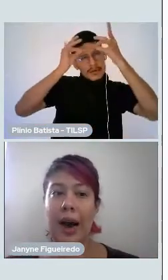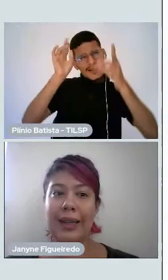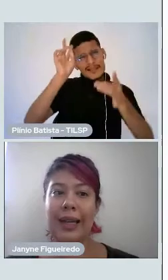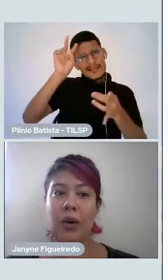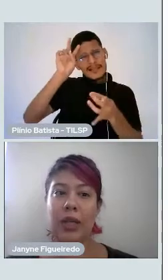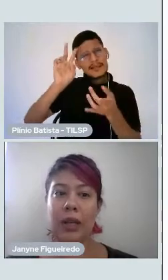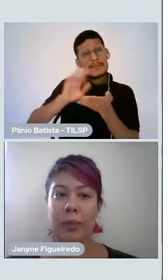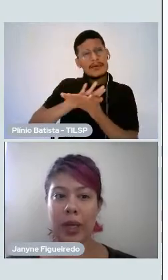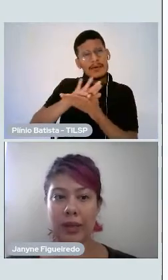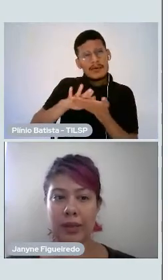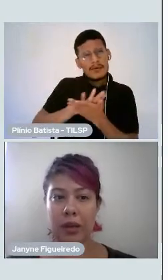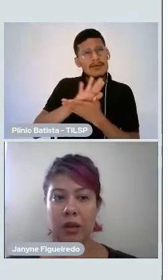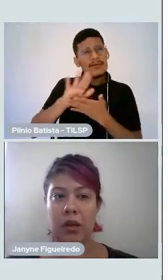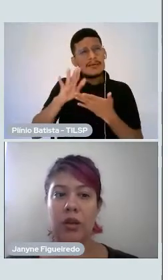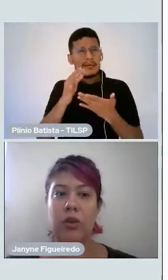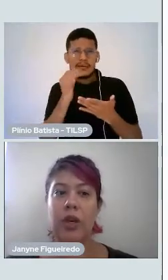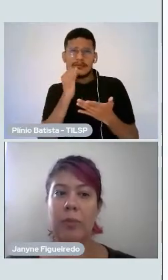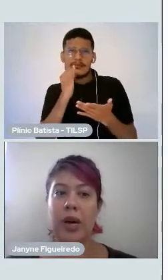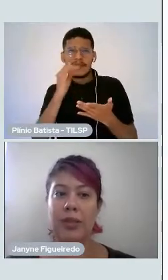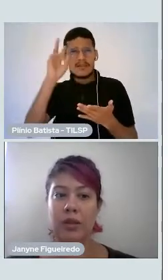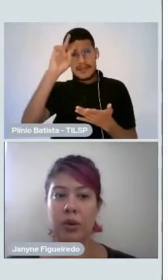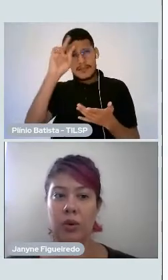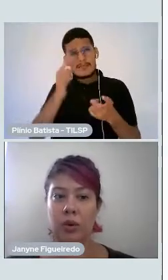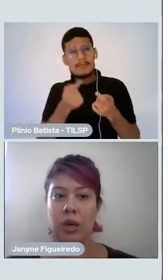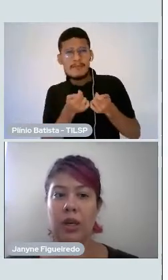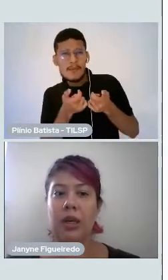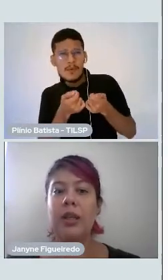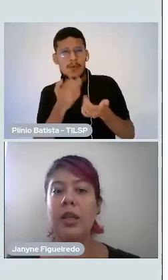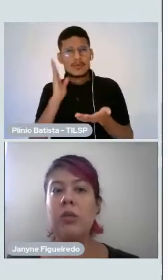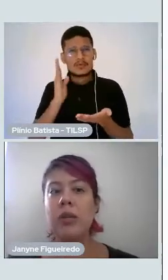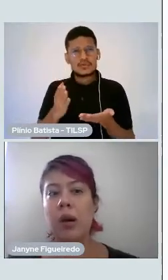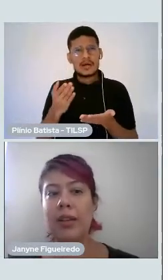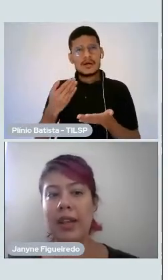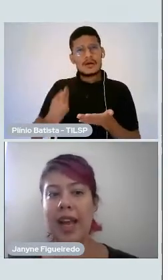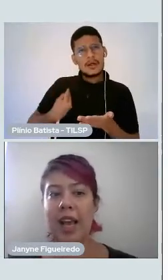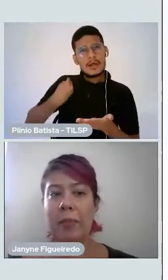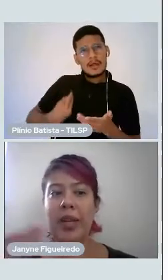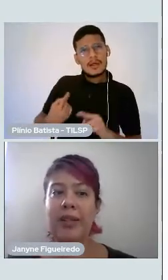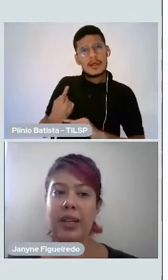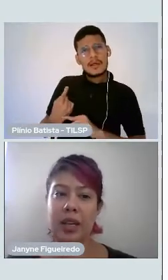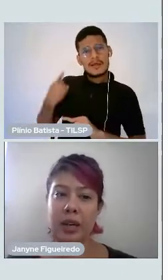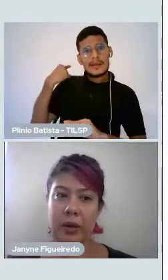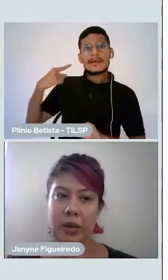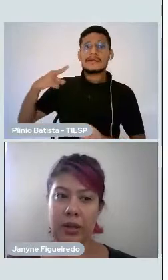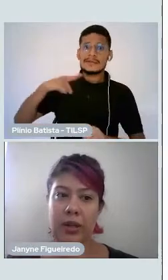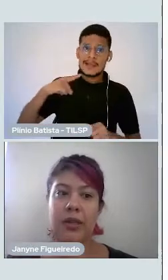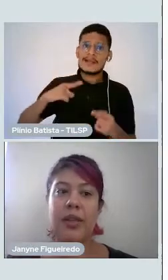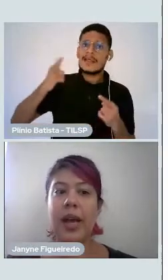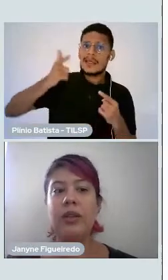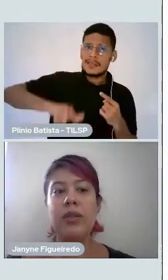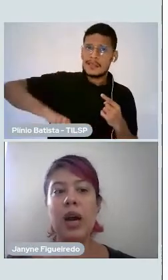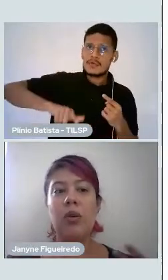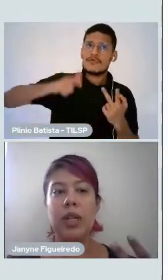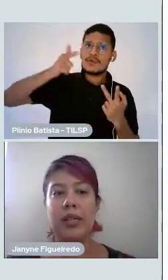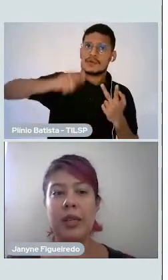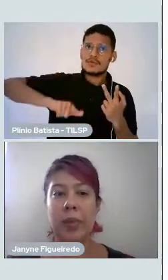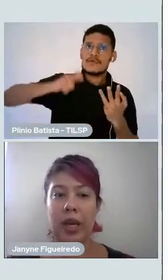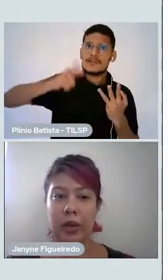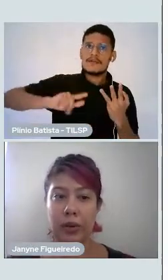recorda adequadamente do que passou, não só tende a repetir